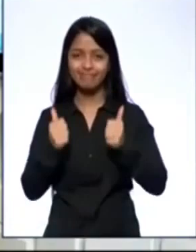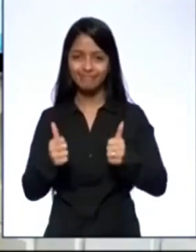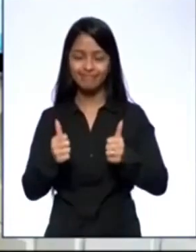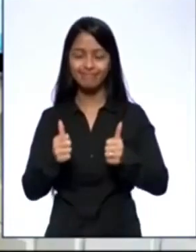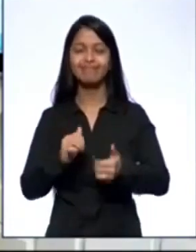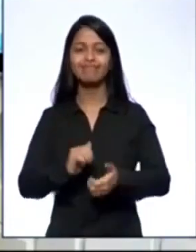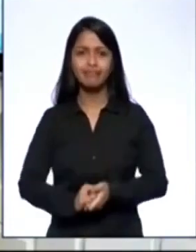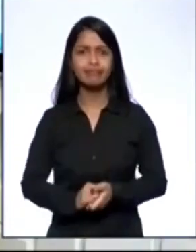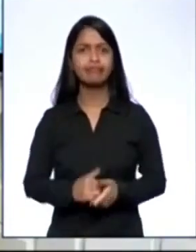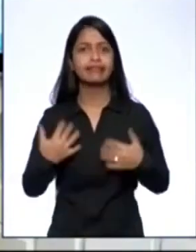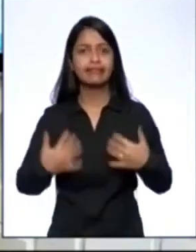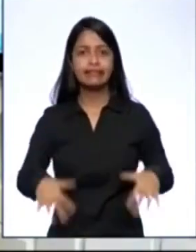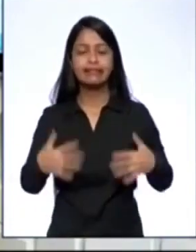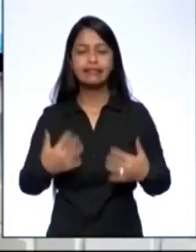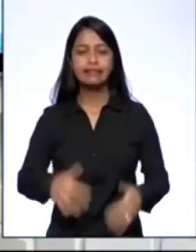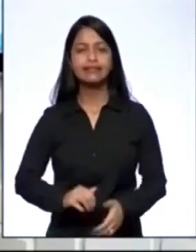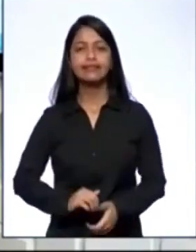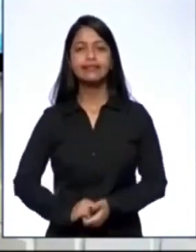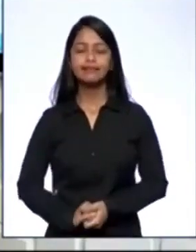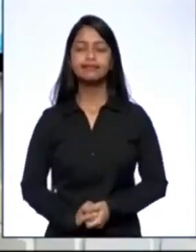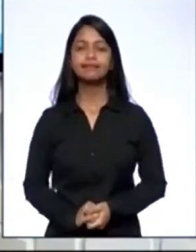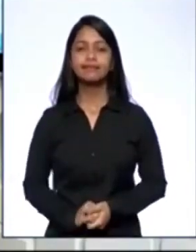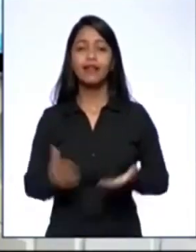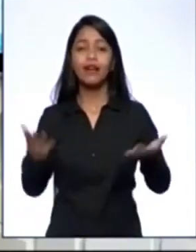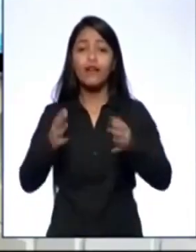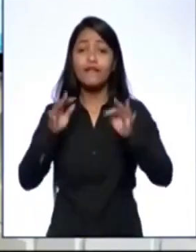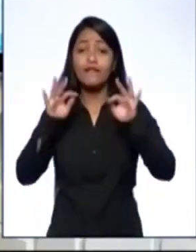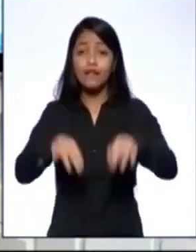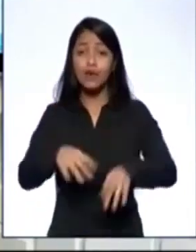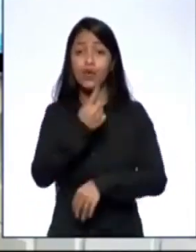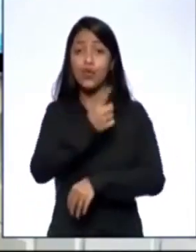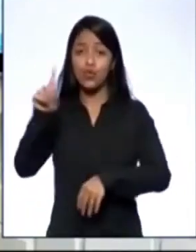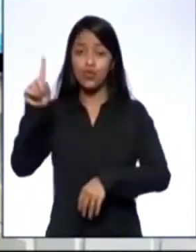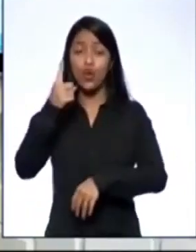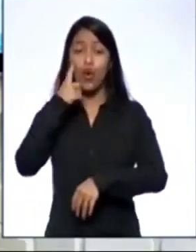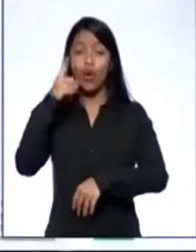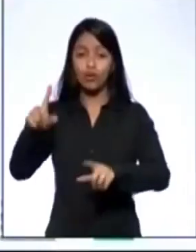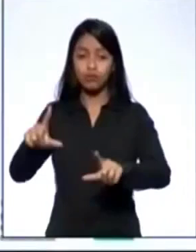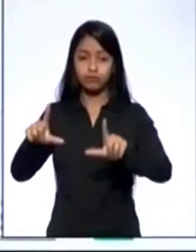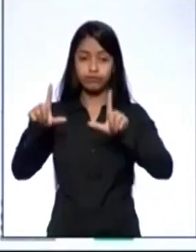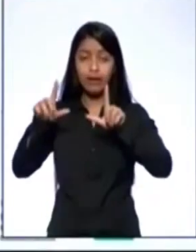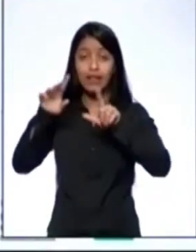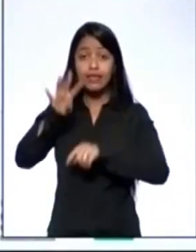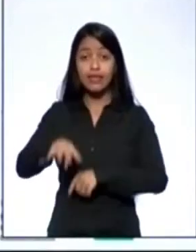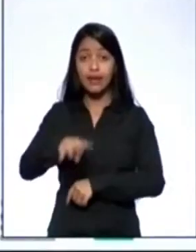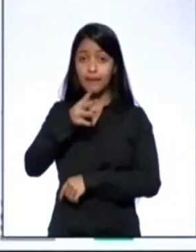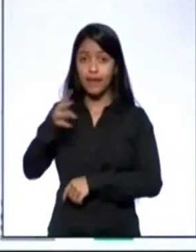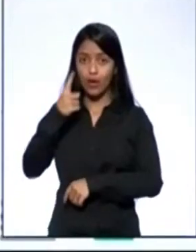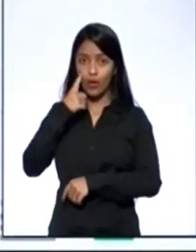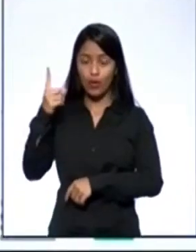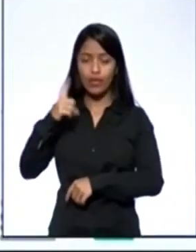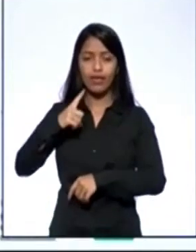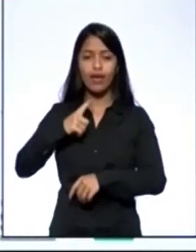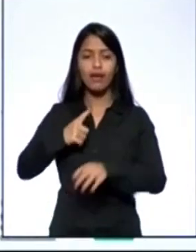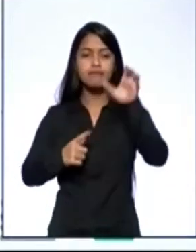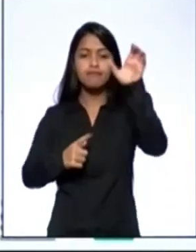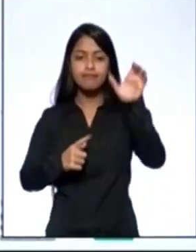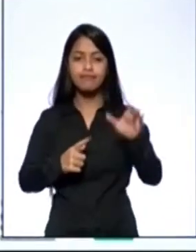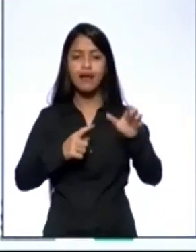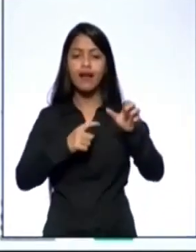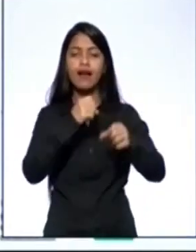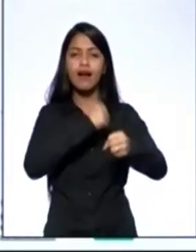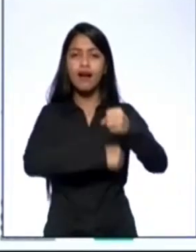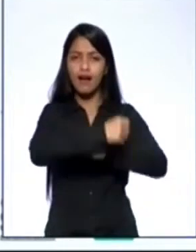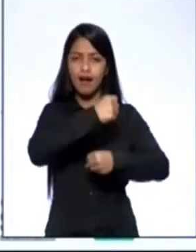sexto mês rapaz para terminar Olha a tua perna vai olha também ela ele mostra o ano ele